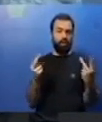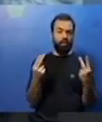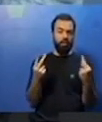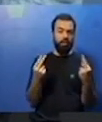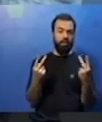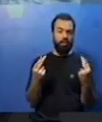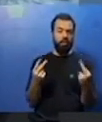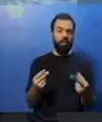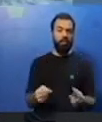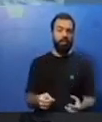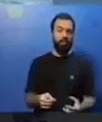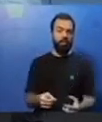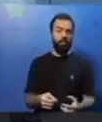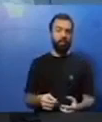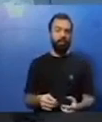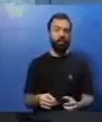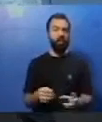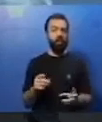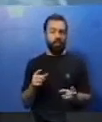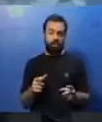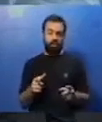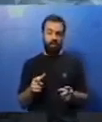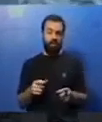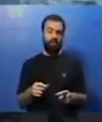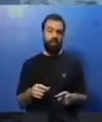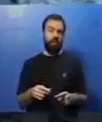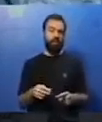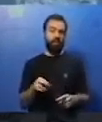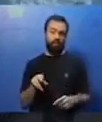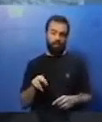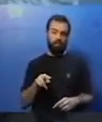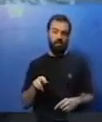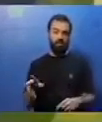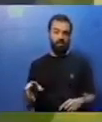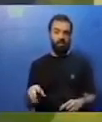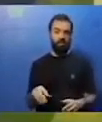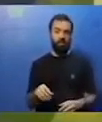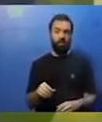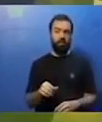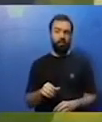Ah, sim. Esse aqui é um processo inverso. Ó.